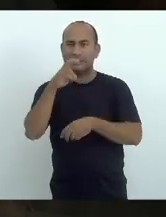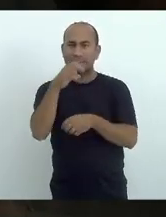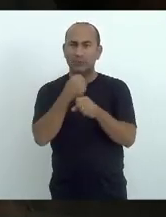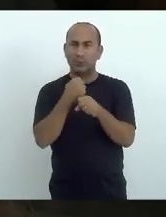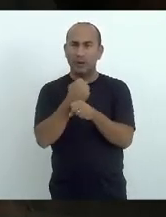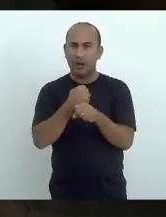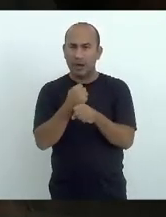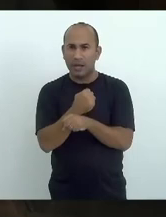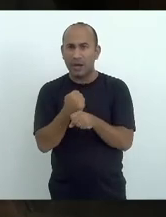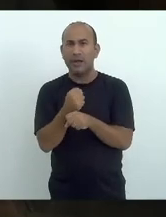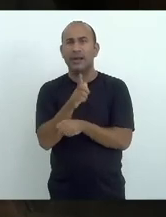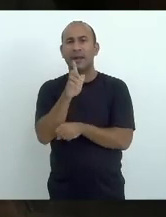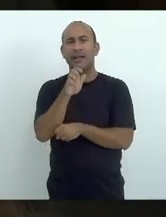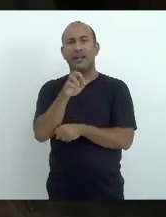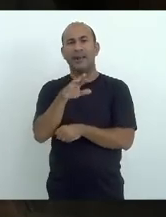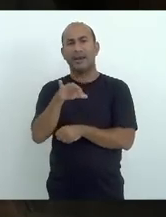seguiu